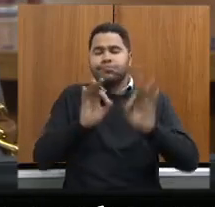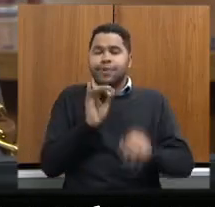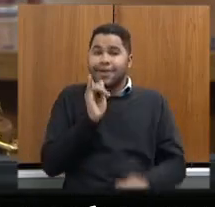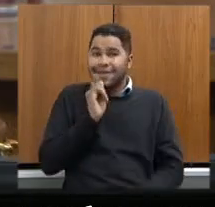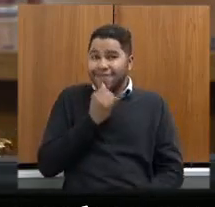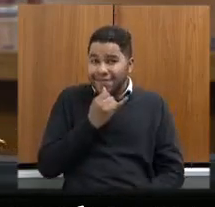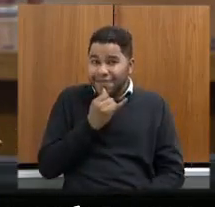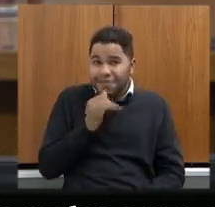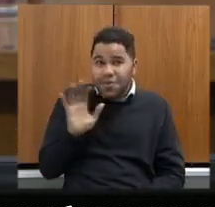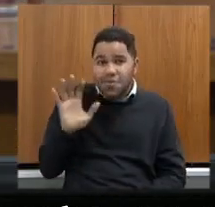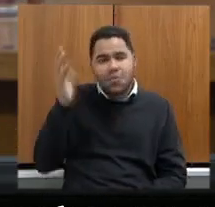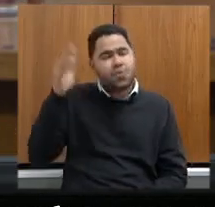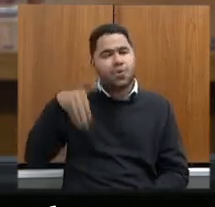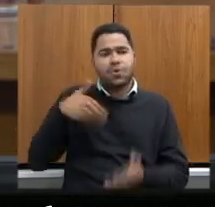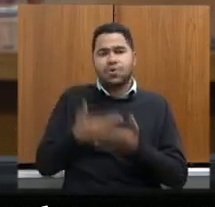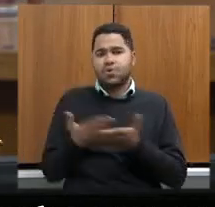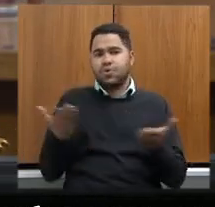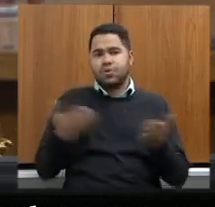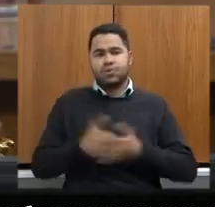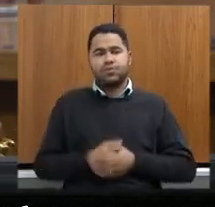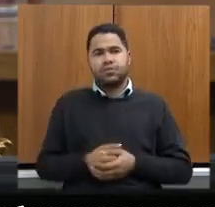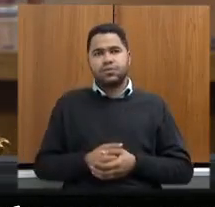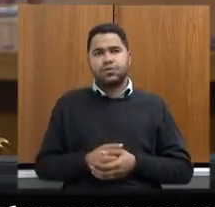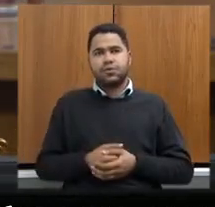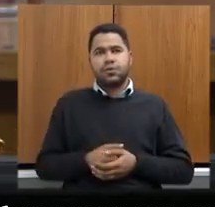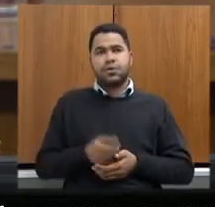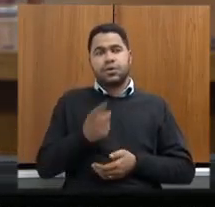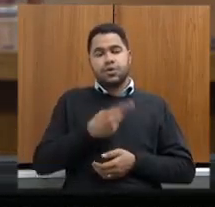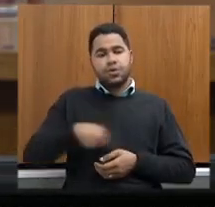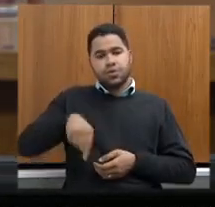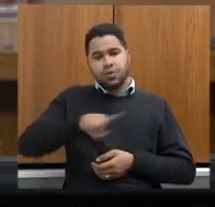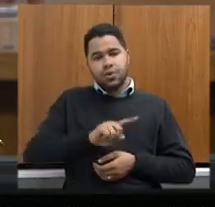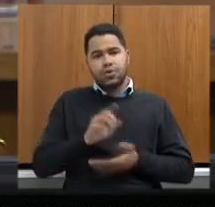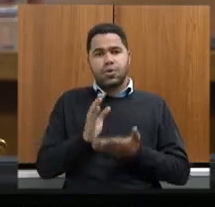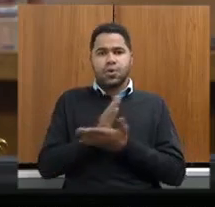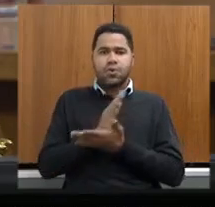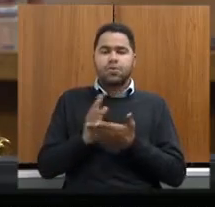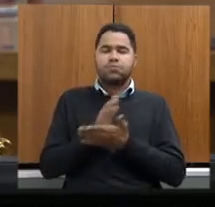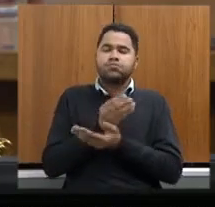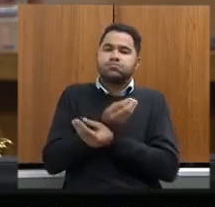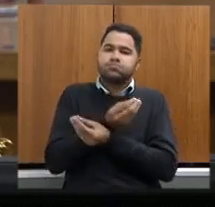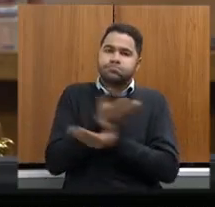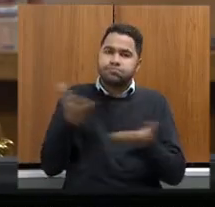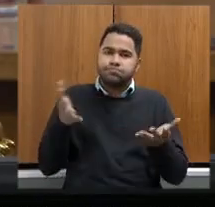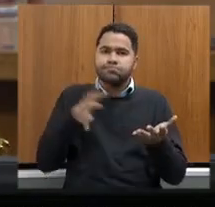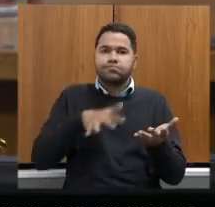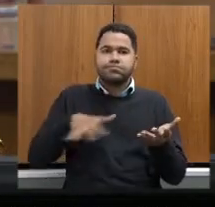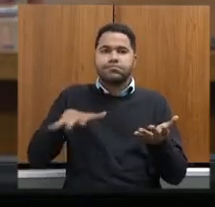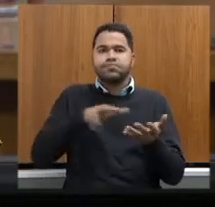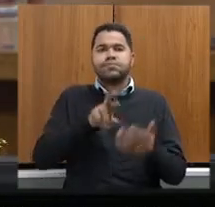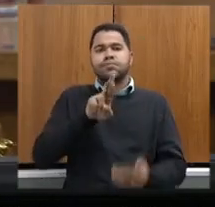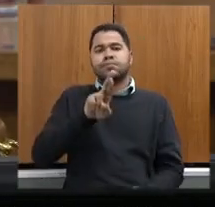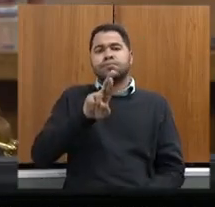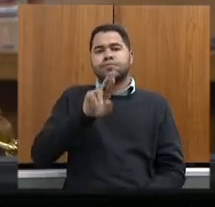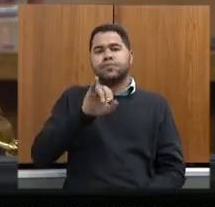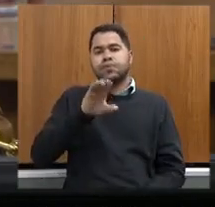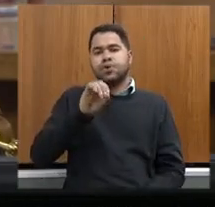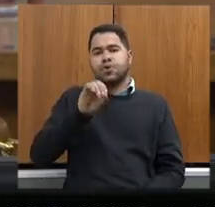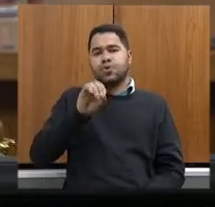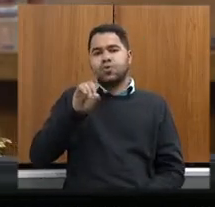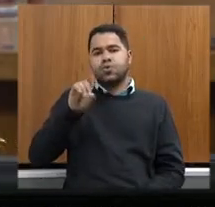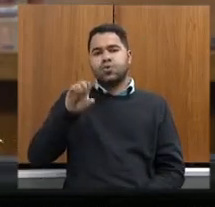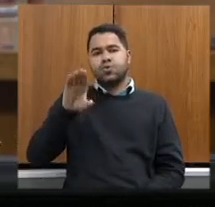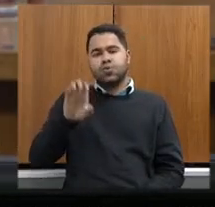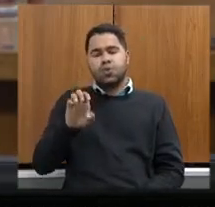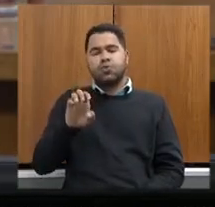que infelizmente não aconteceu até hoje a gente tem algumas entregas também no âmbito do Rio Doce né que a execução